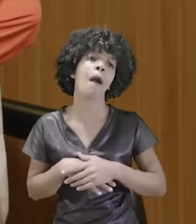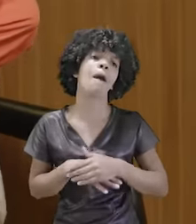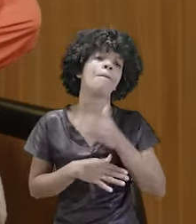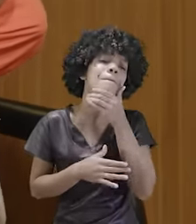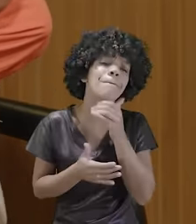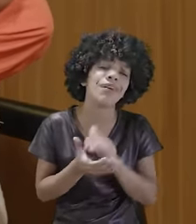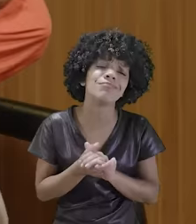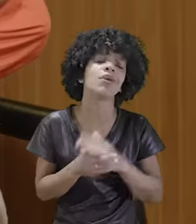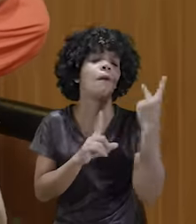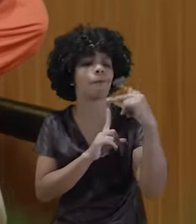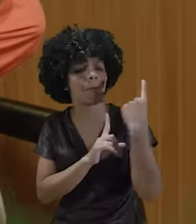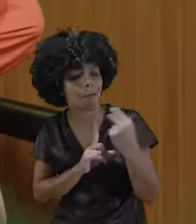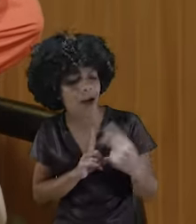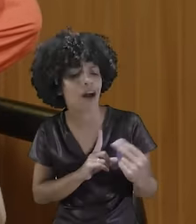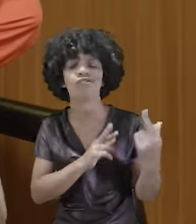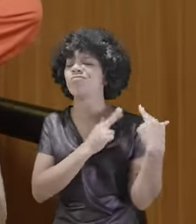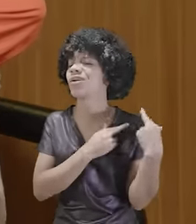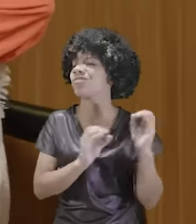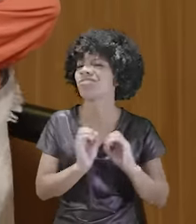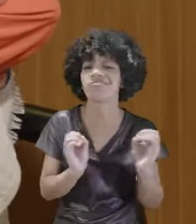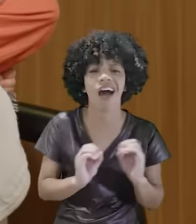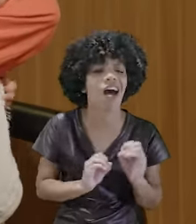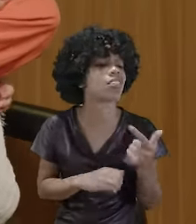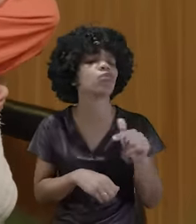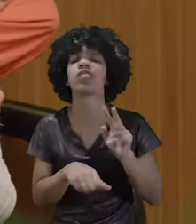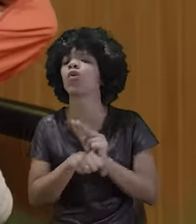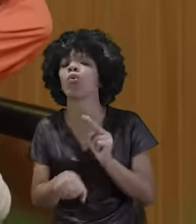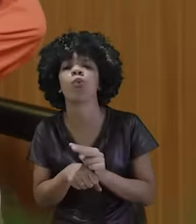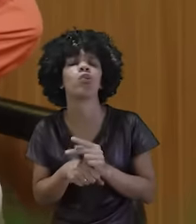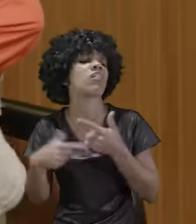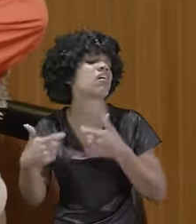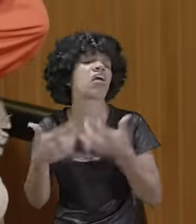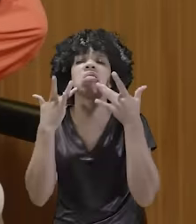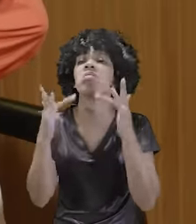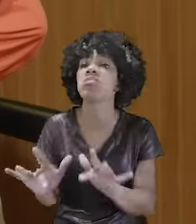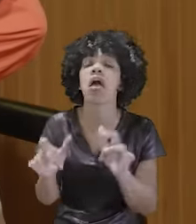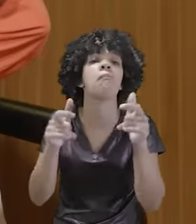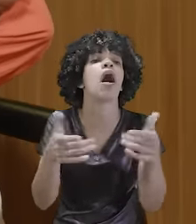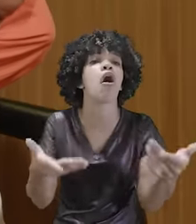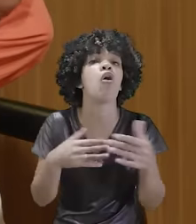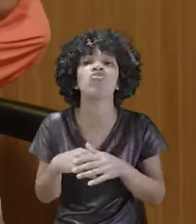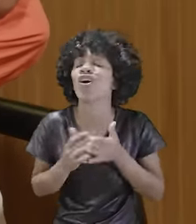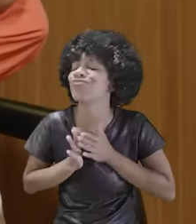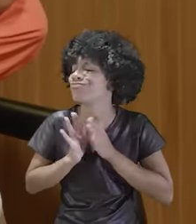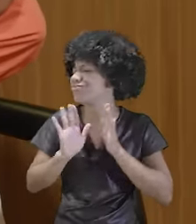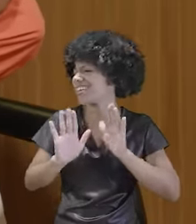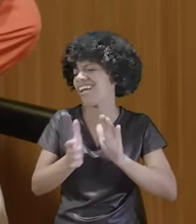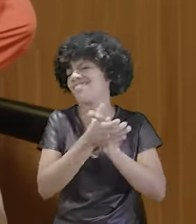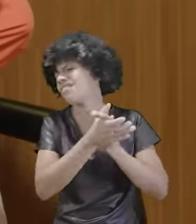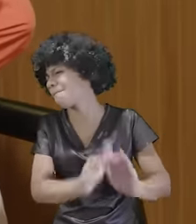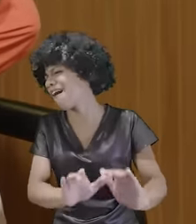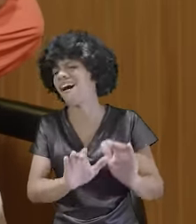adiantar lá na escola ele não responsável nada para mim nem para as eu paguei eu não sei para onde eu ir e não quero